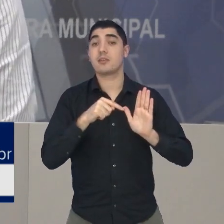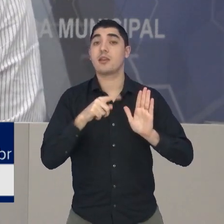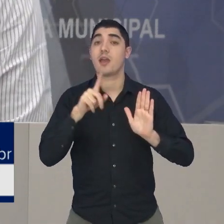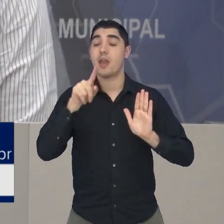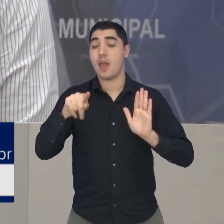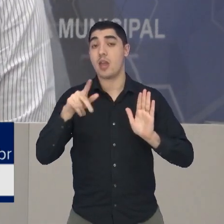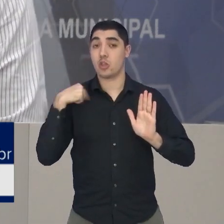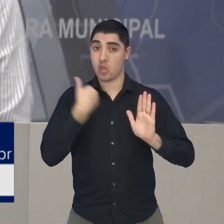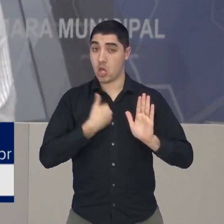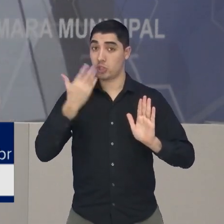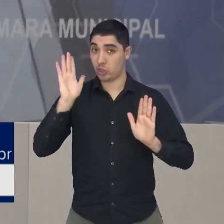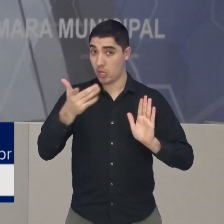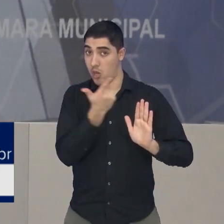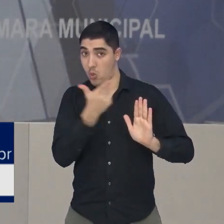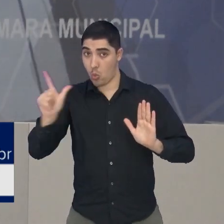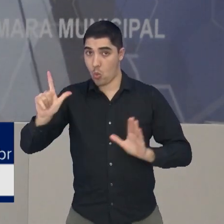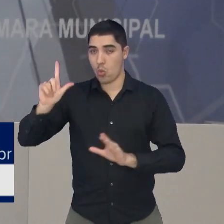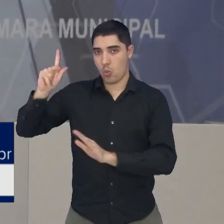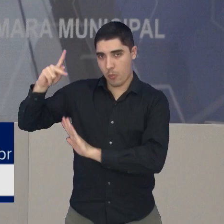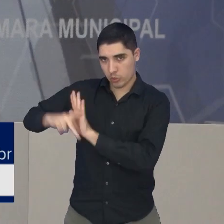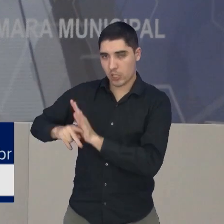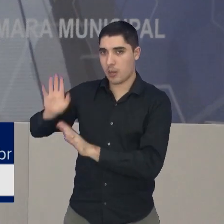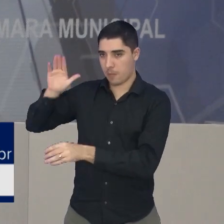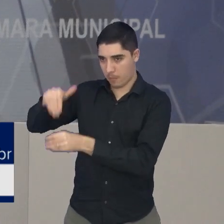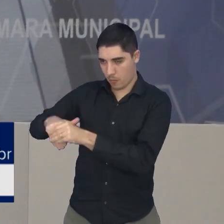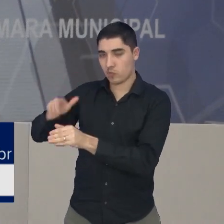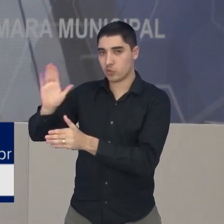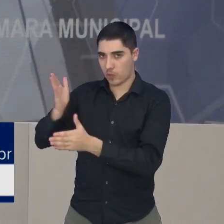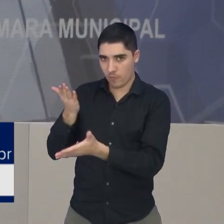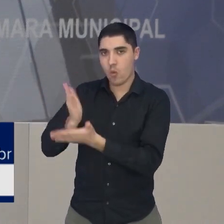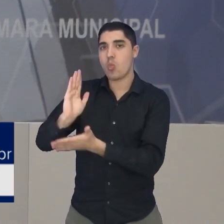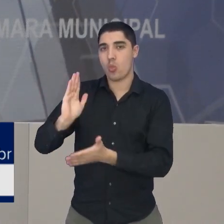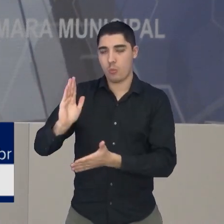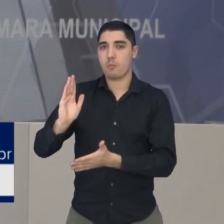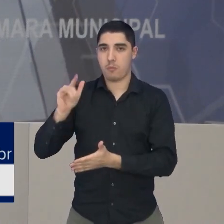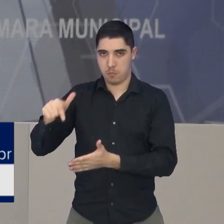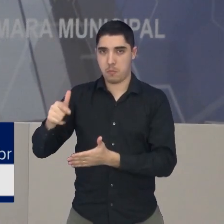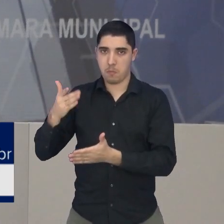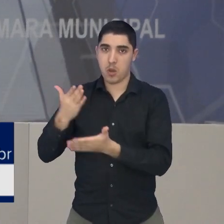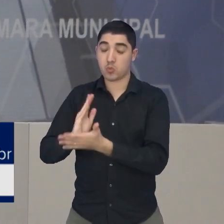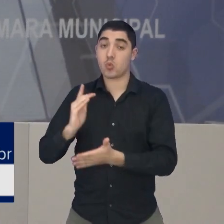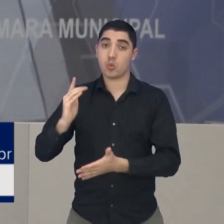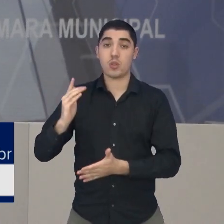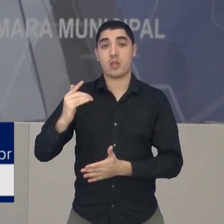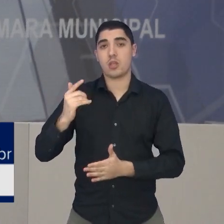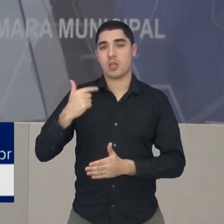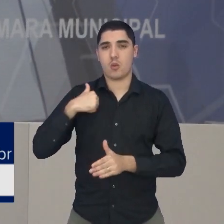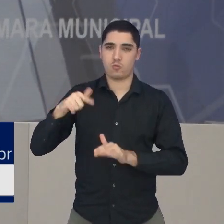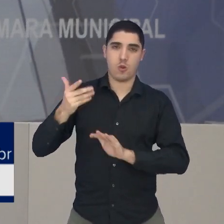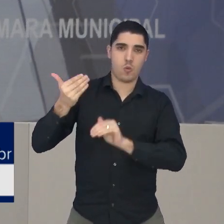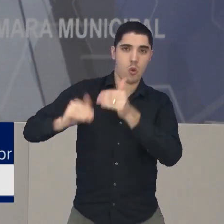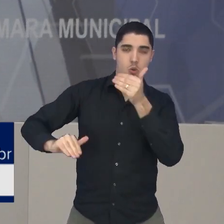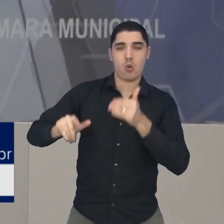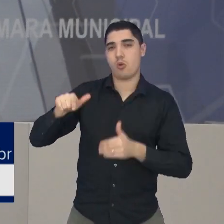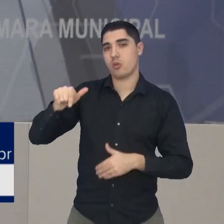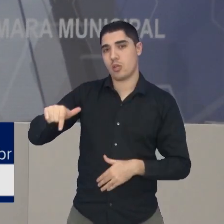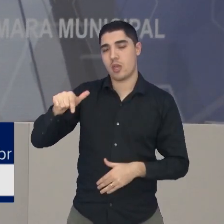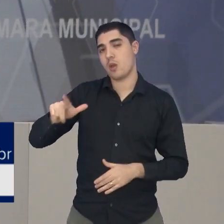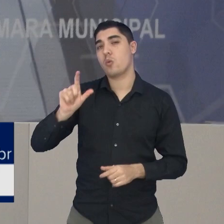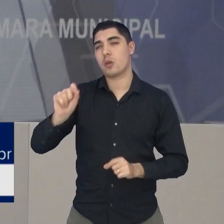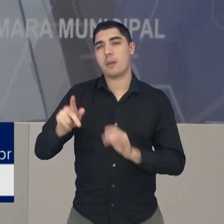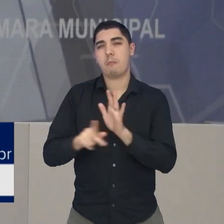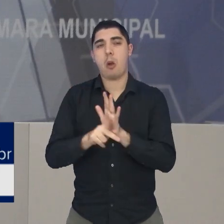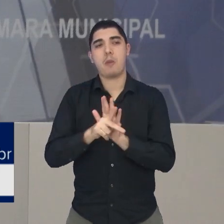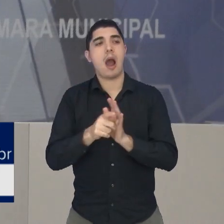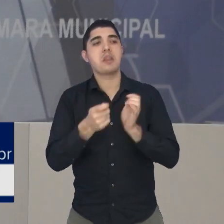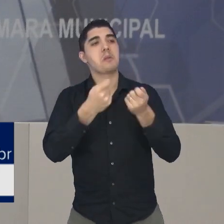nós já votamos aqui, inclusive foi aprovado com o meu voto contrário, de isenção da outorga onerosa,